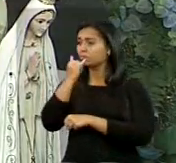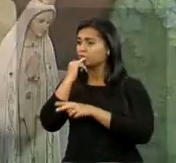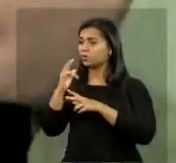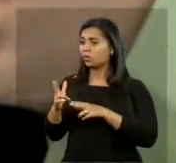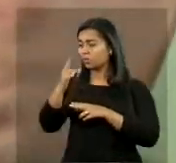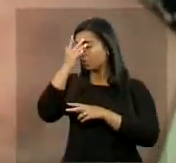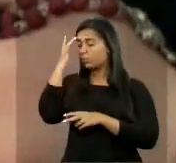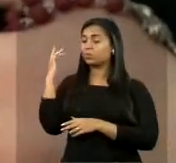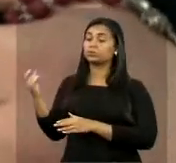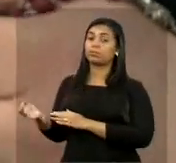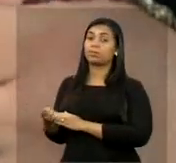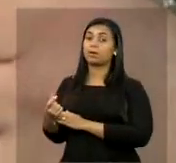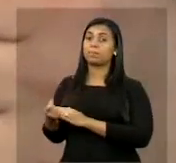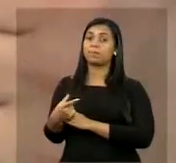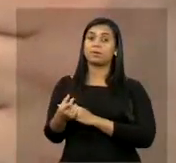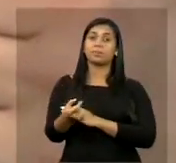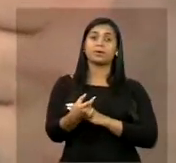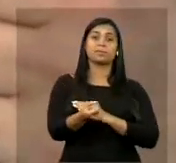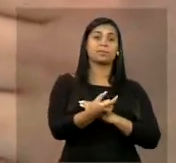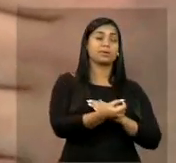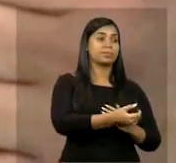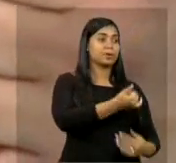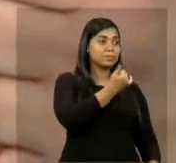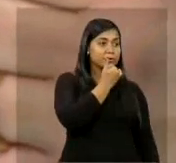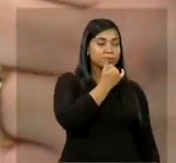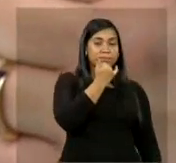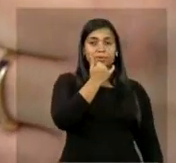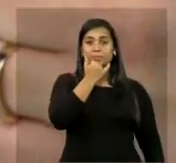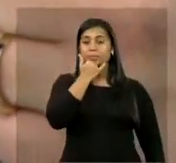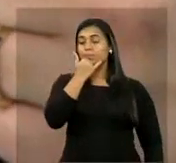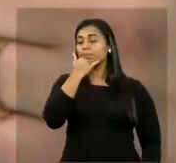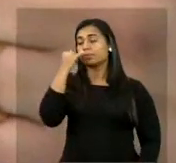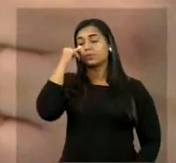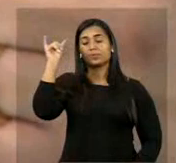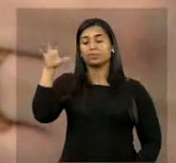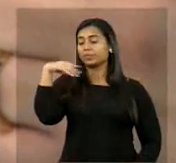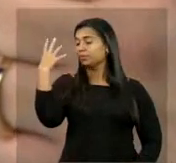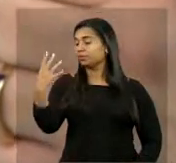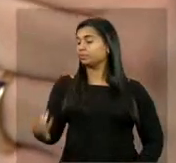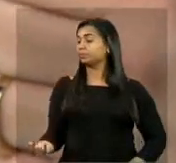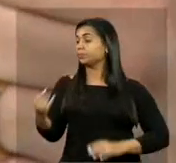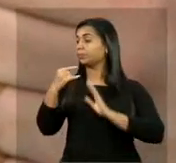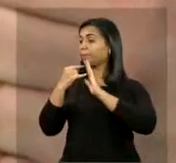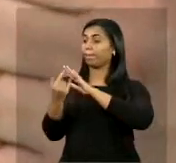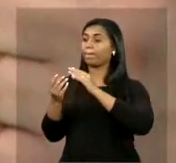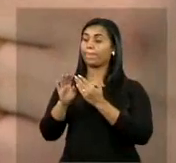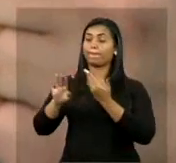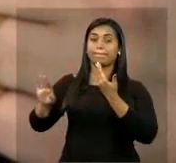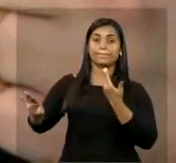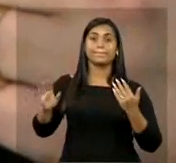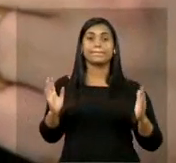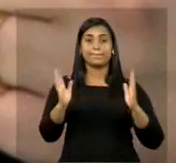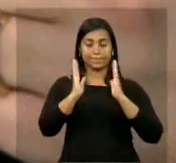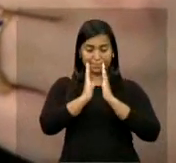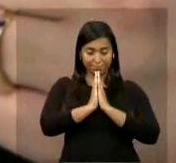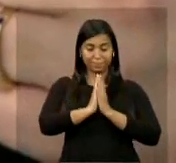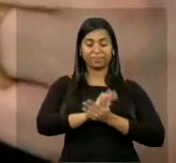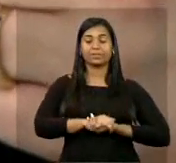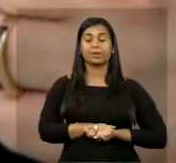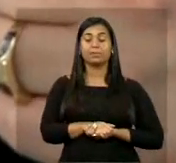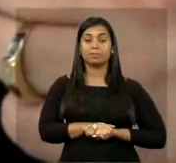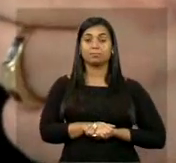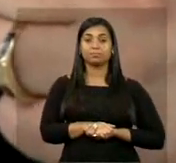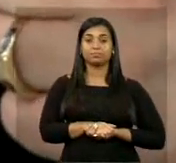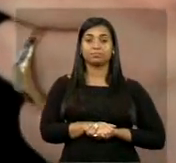nossas ofensas, assim como nós perdoamos a quem nos tem ofendido. E não nos deixeis cair em tentação, mas livrai-nos do